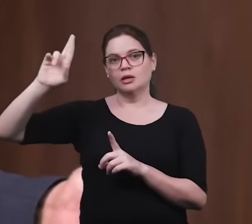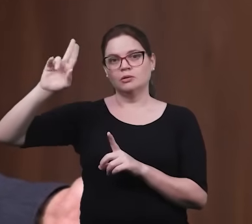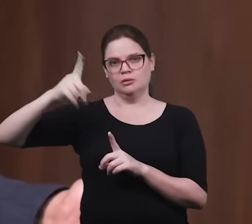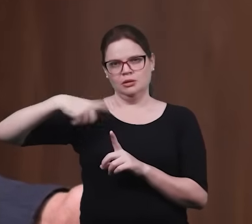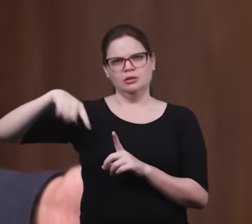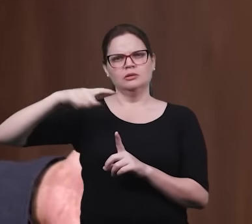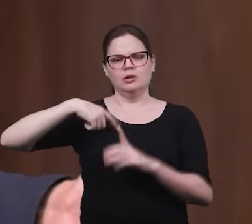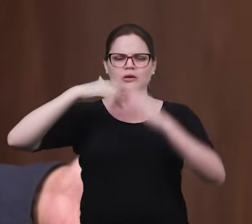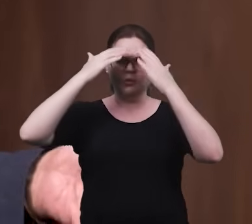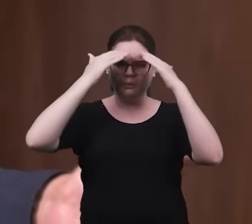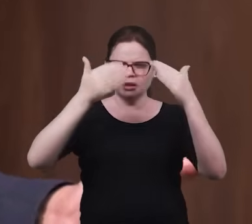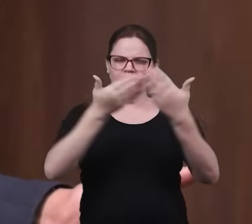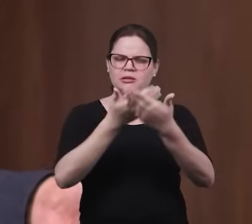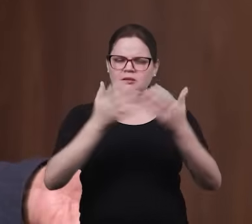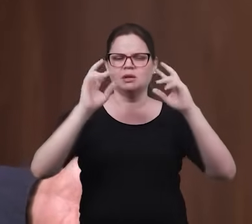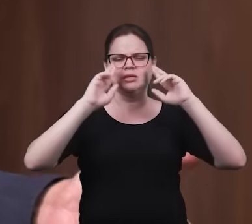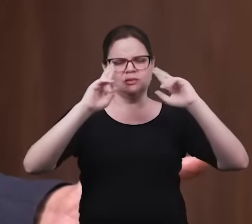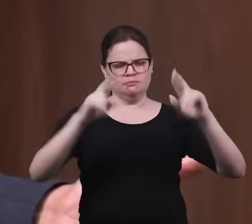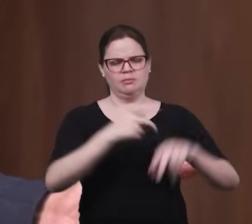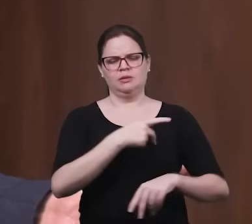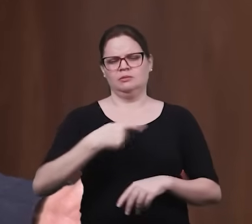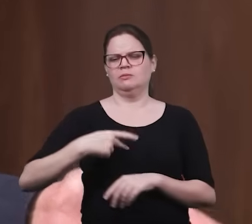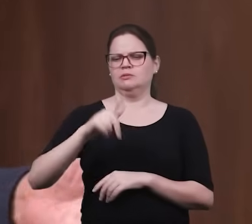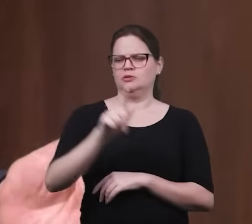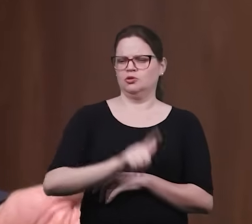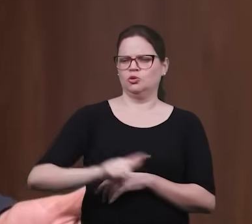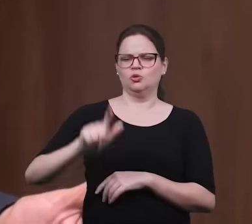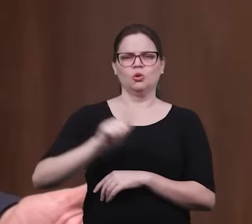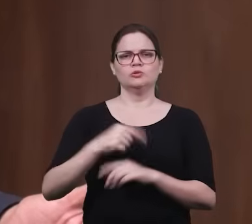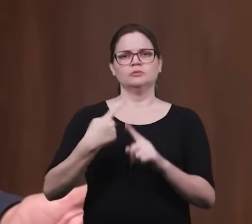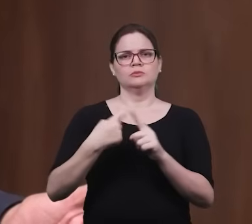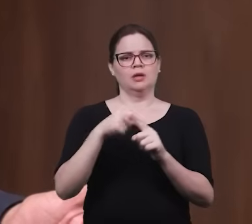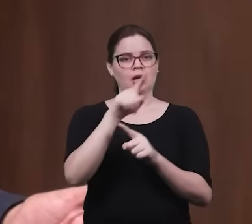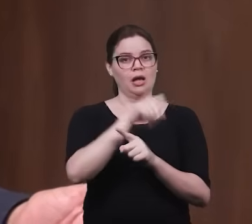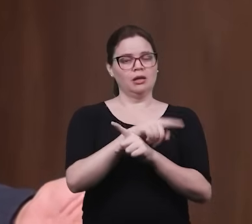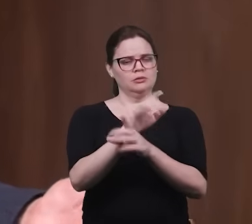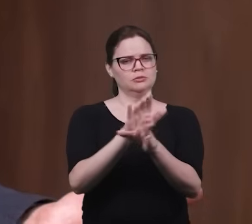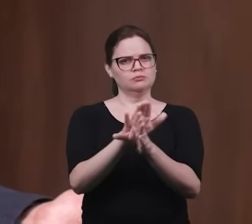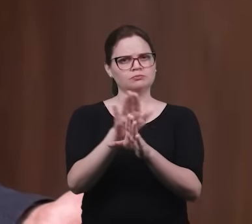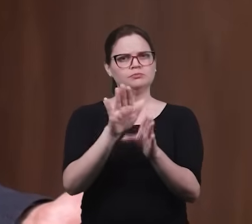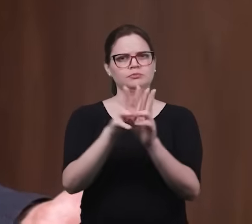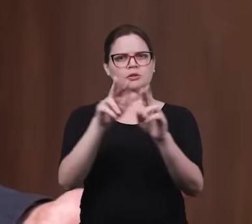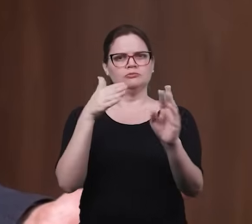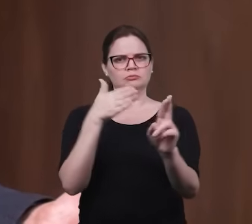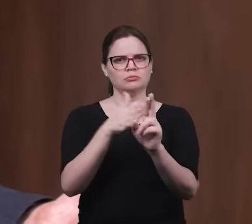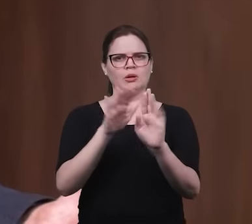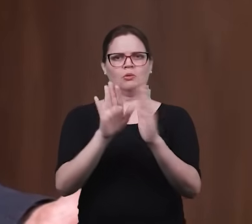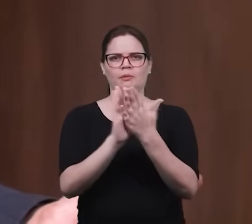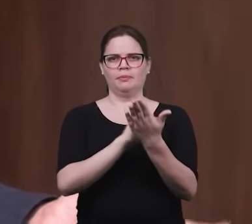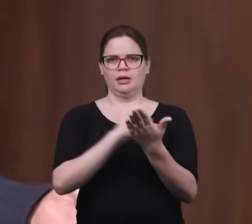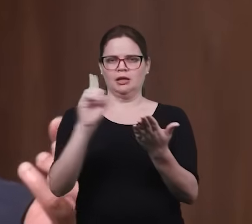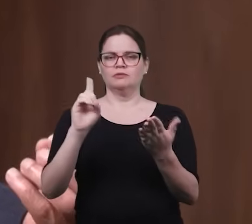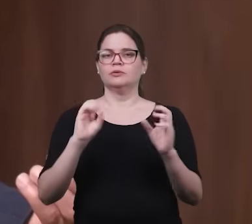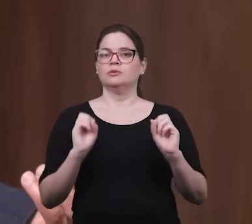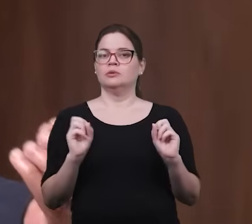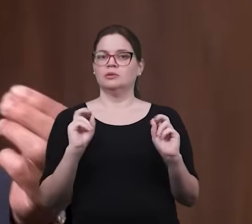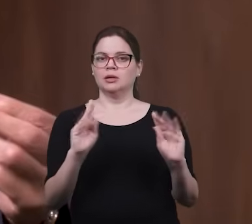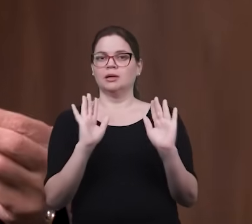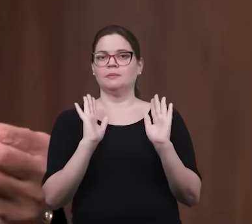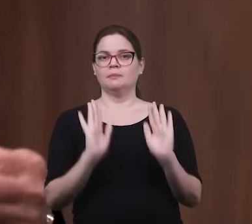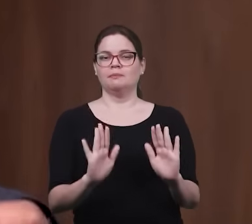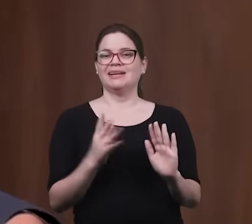obedecemos aquilo que eles estão orientando, estão instruindo, de acordo com a palavra, porque esse é o propósito. Mas